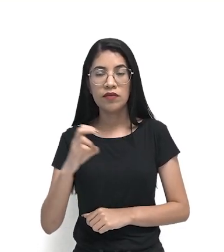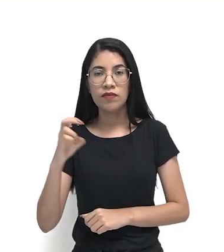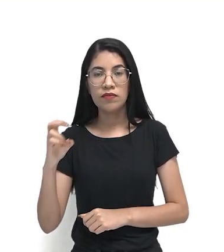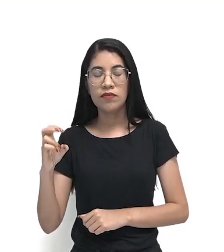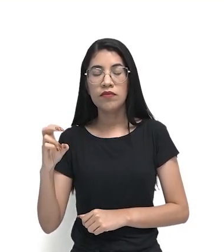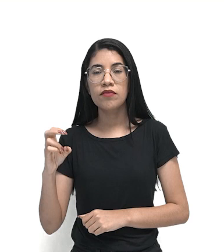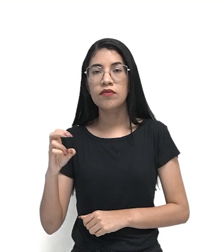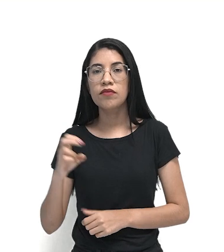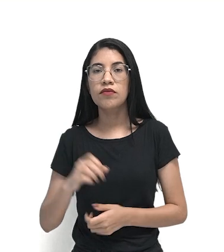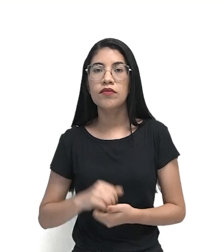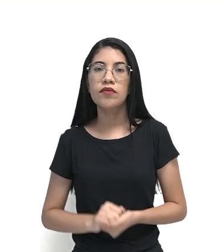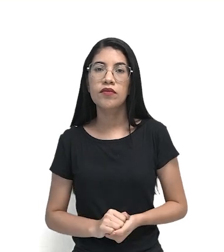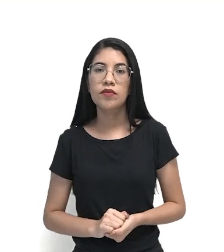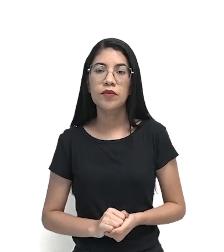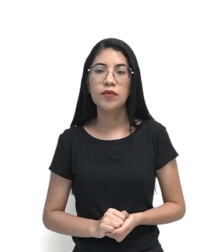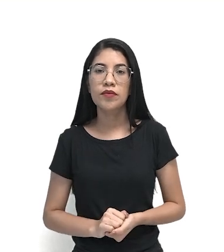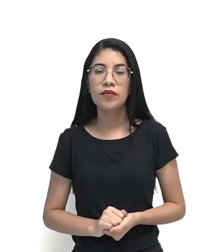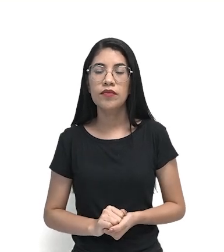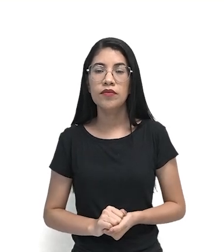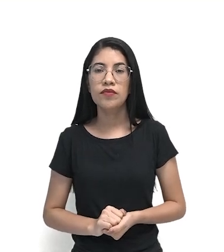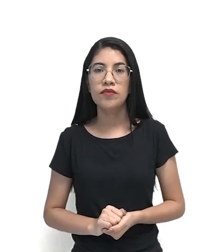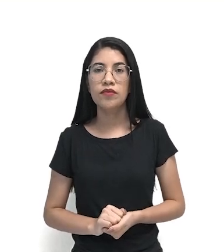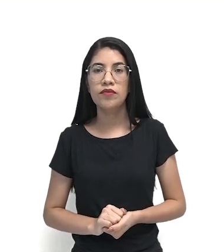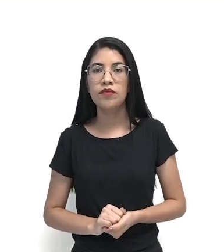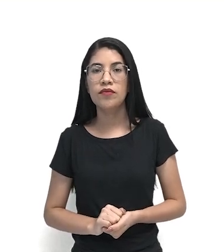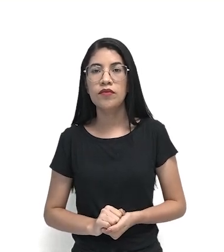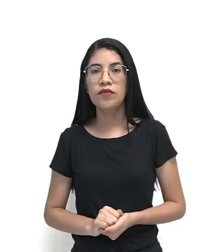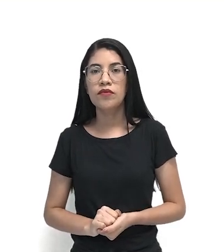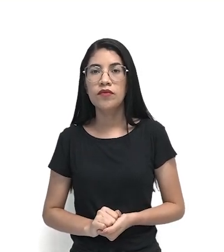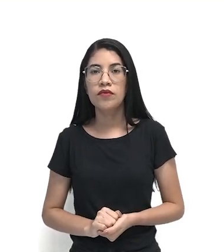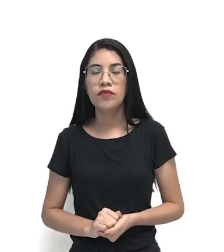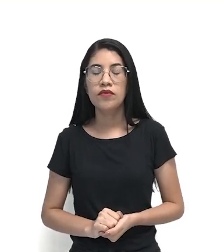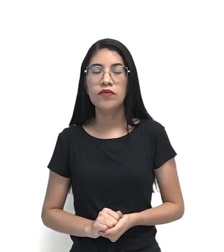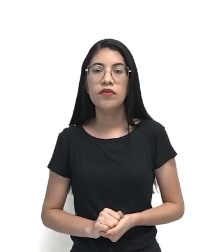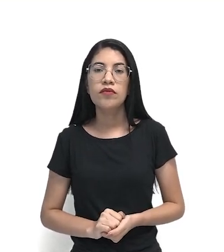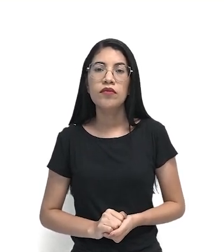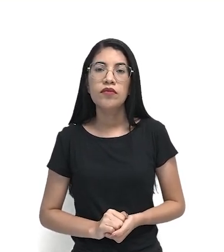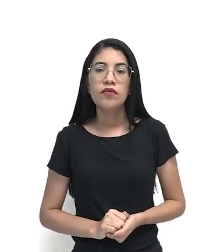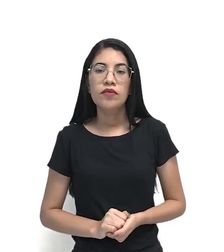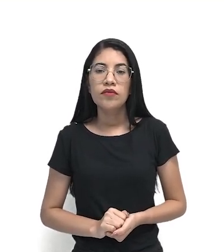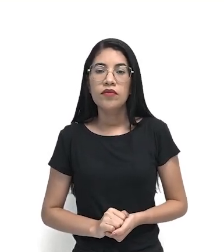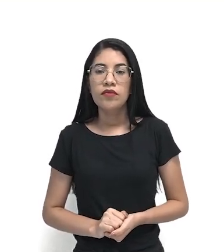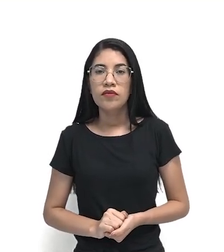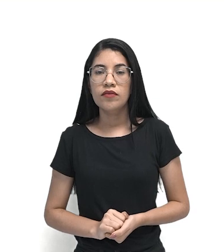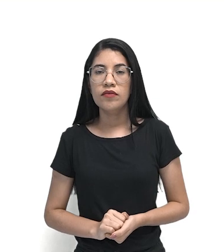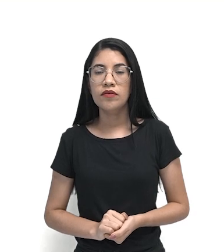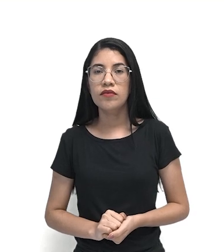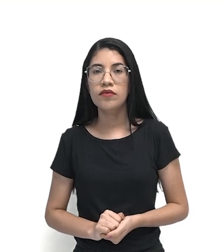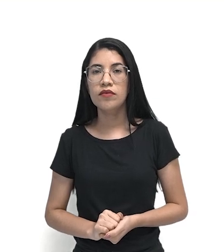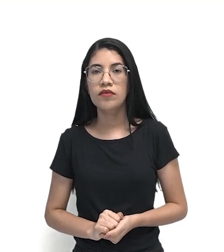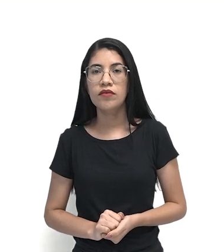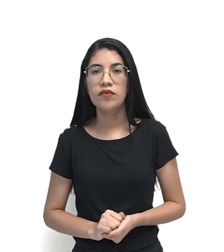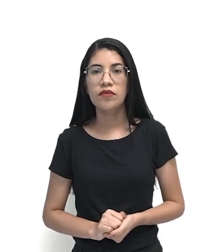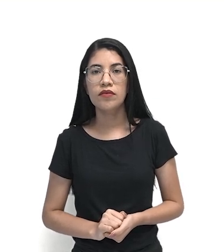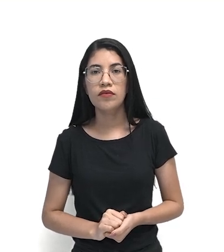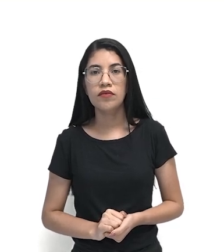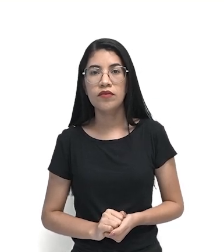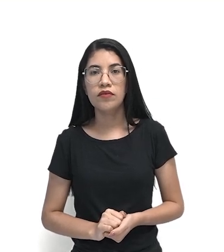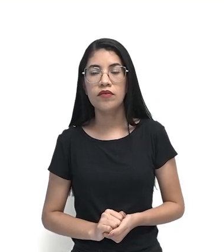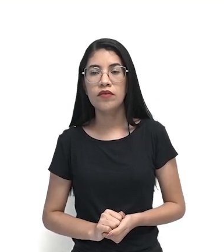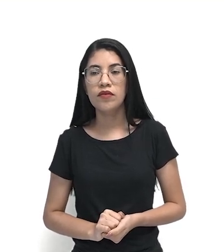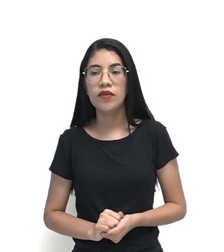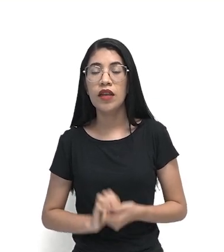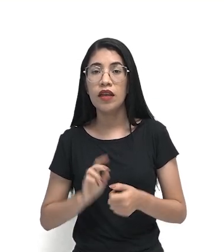0,555. Vamos colocar aqui o nosso resultado em número decimal. E depois,